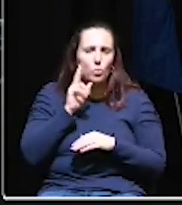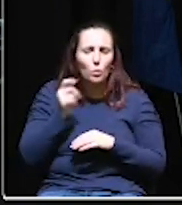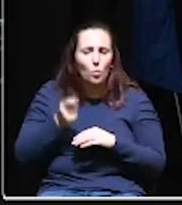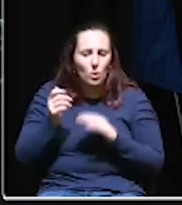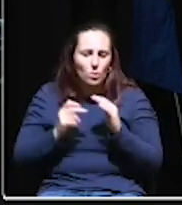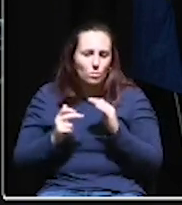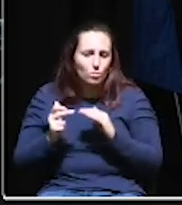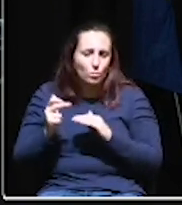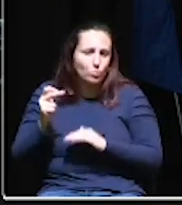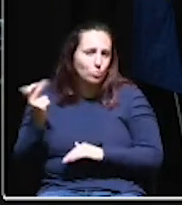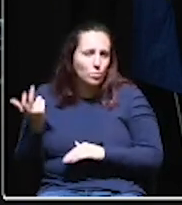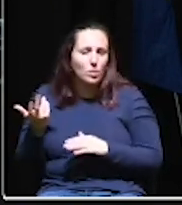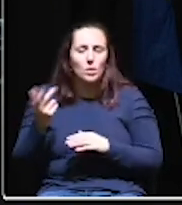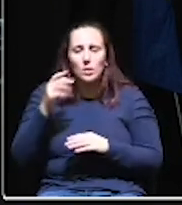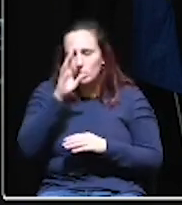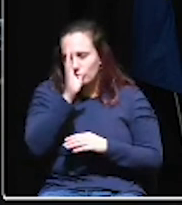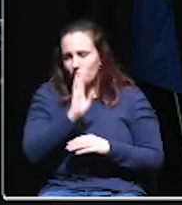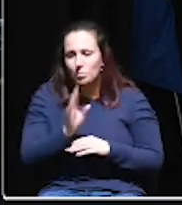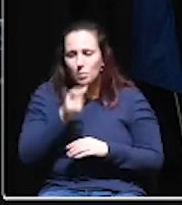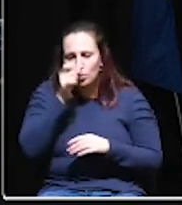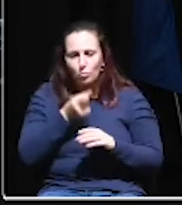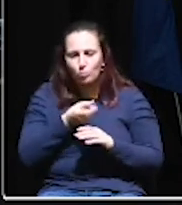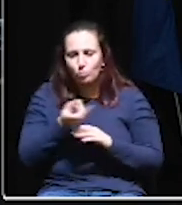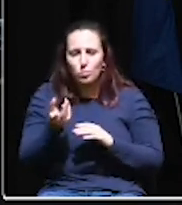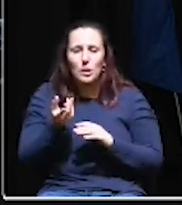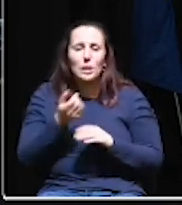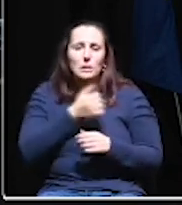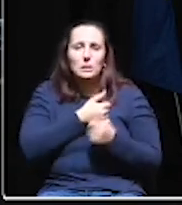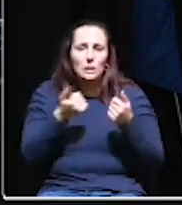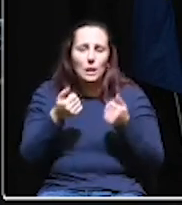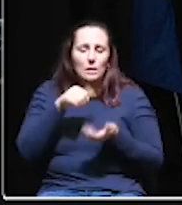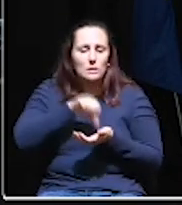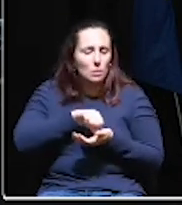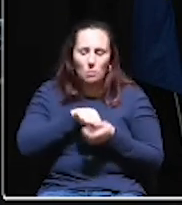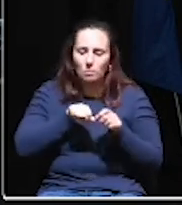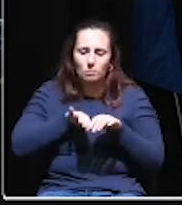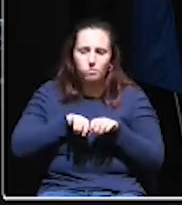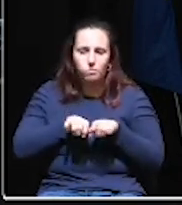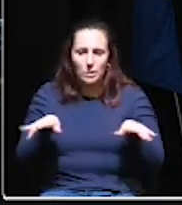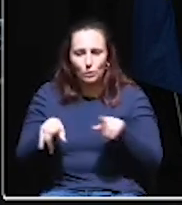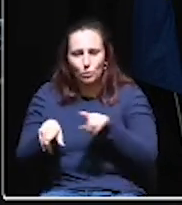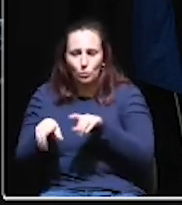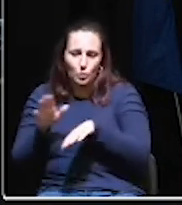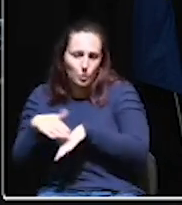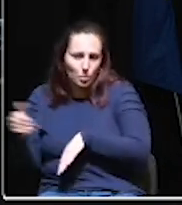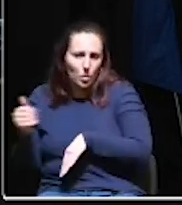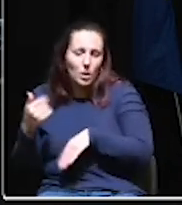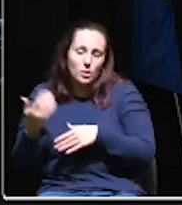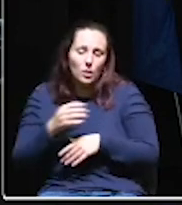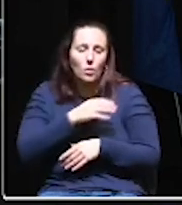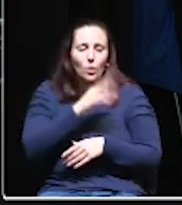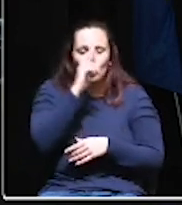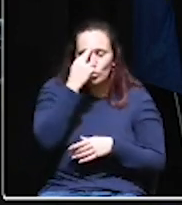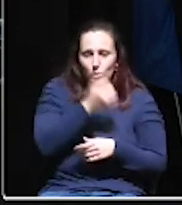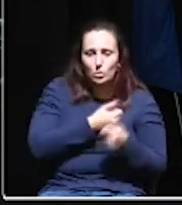está incomportável, em que sabemos que milhares de pessoas foram empurradas para fora de Lisboa, Lisboa devia estar empenhada em apoiar a habitação e